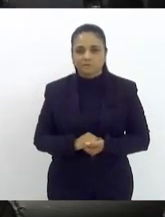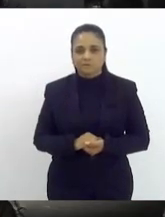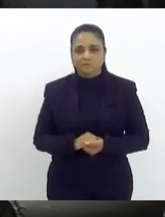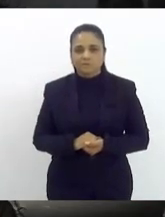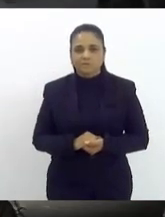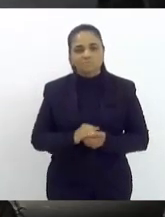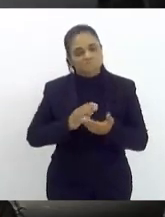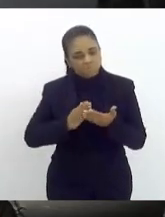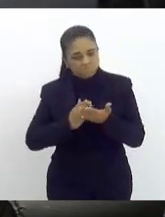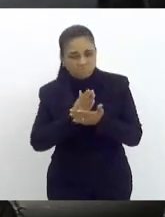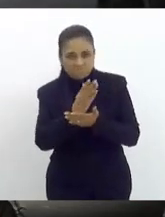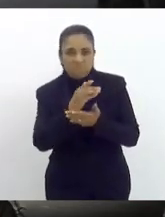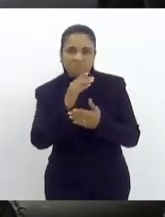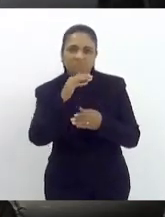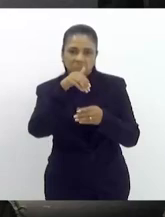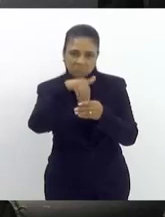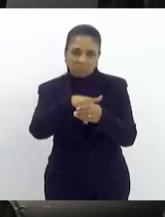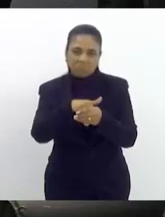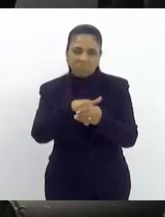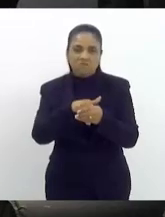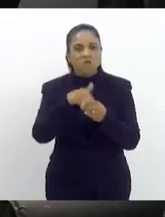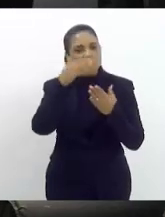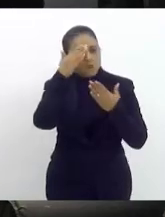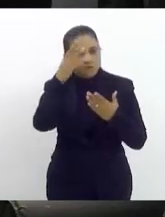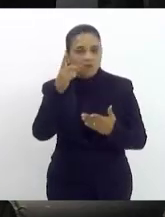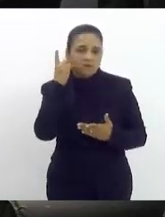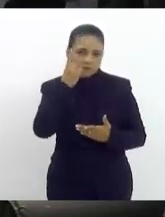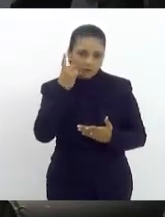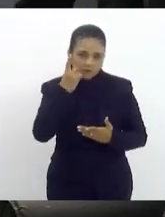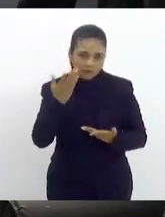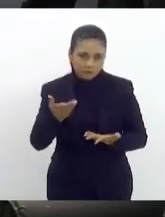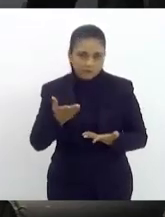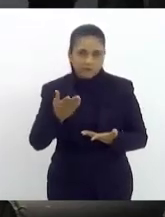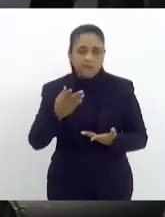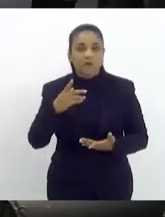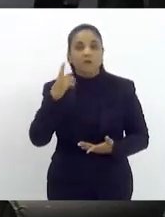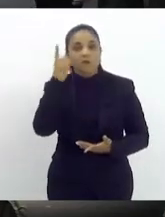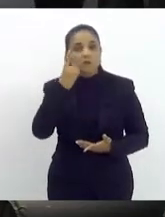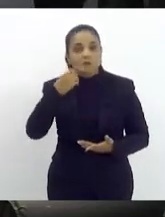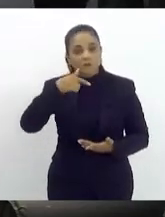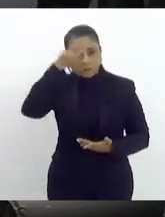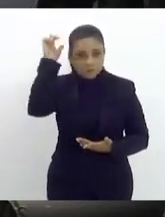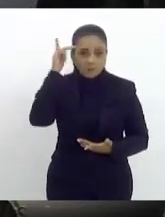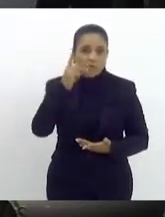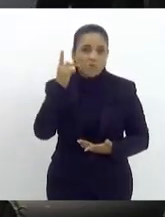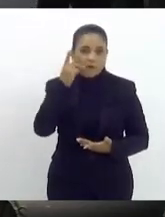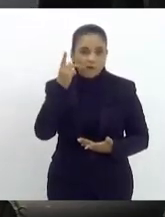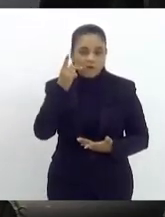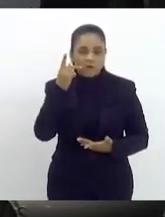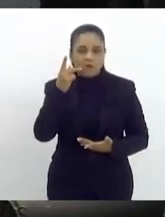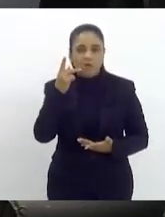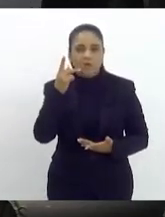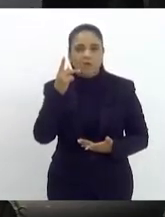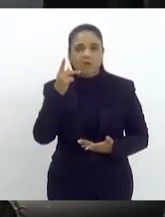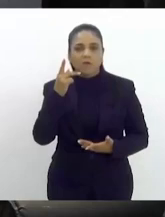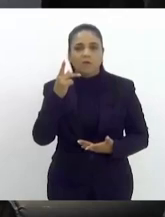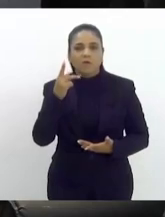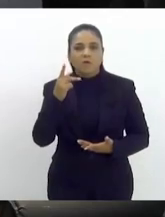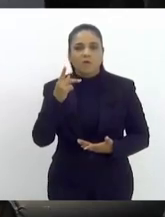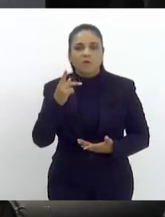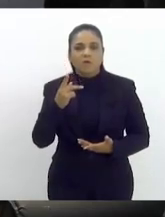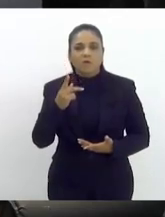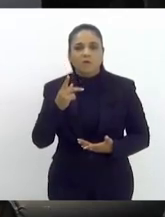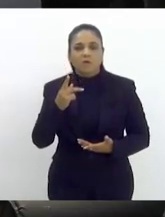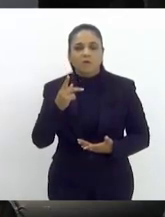Parecer favorável, presidente. Muito obrigado, deputado. Para deputado Luiz Paulo. Pela ordem. O deputado...